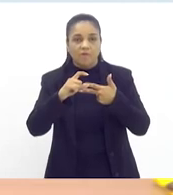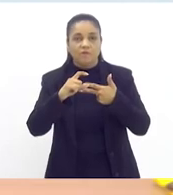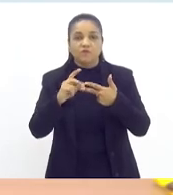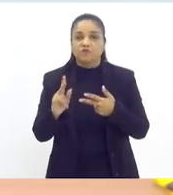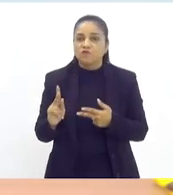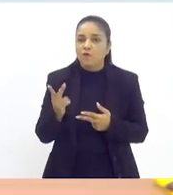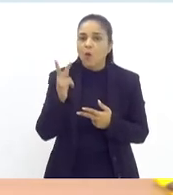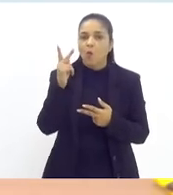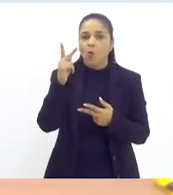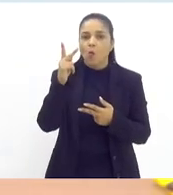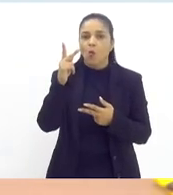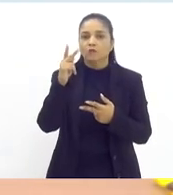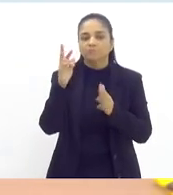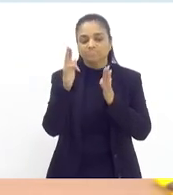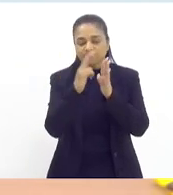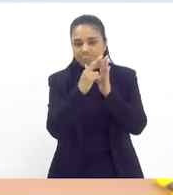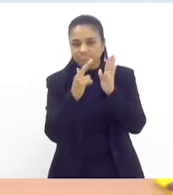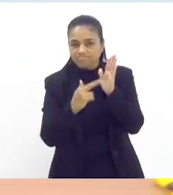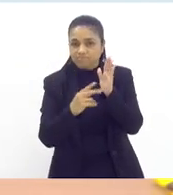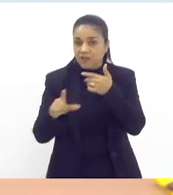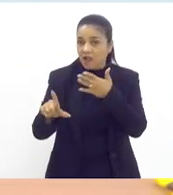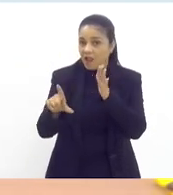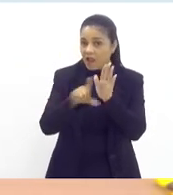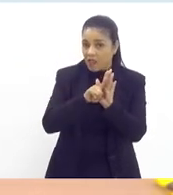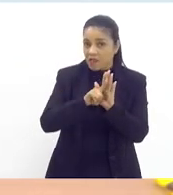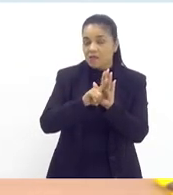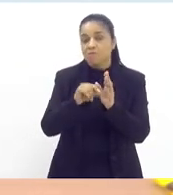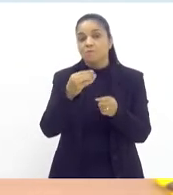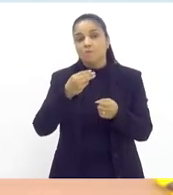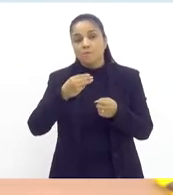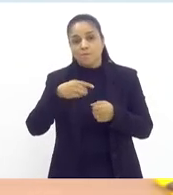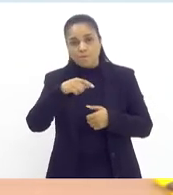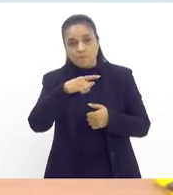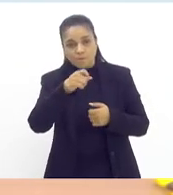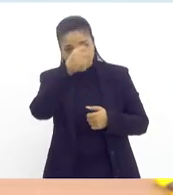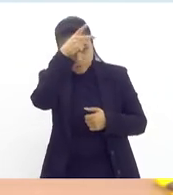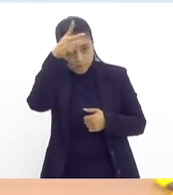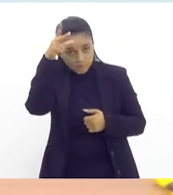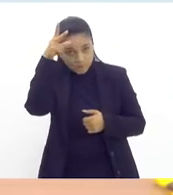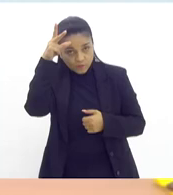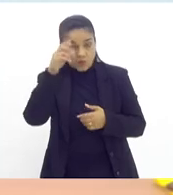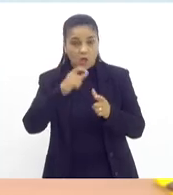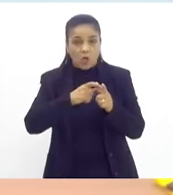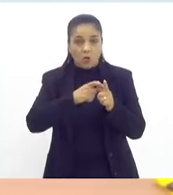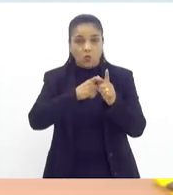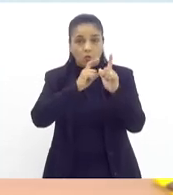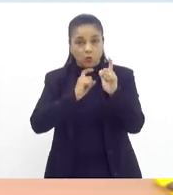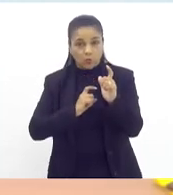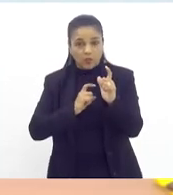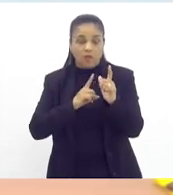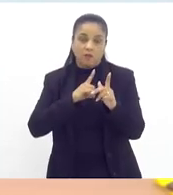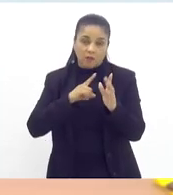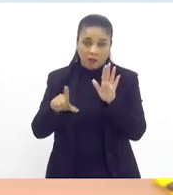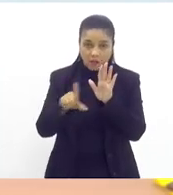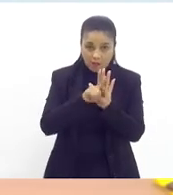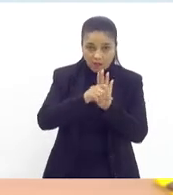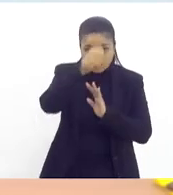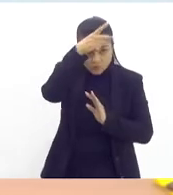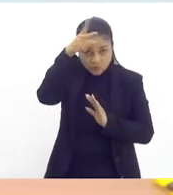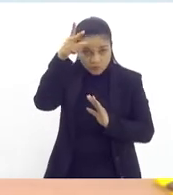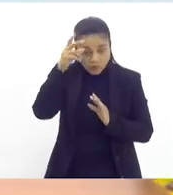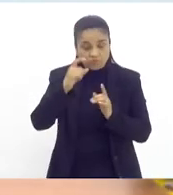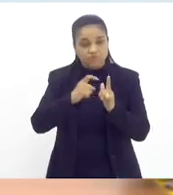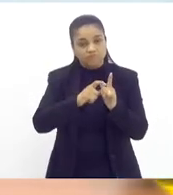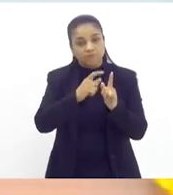com base nos critérios definidos na lei municipal. Então, amplia-se a autonomia, precisa ter uma lei municipal, mas tendo a lei municipal, amplia-se a autonomia